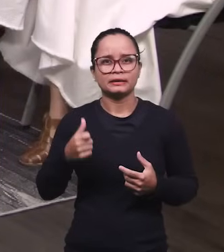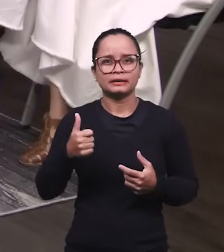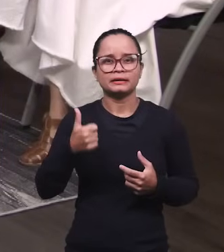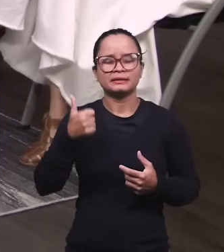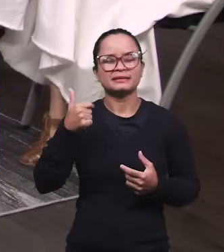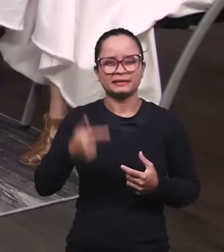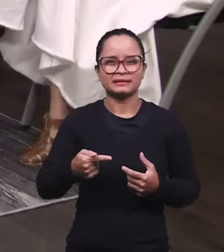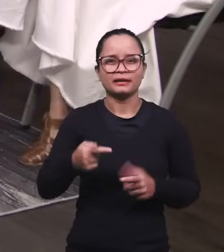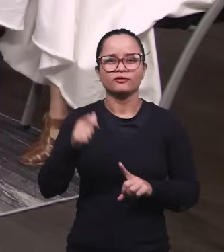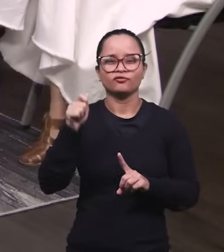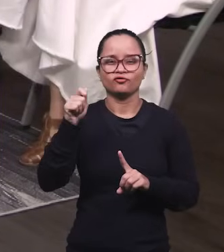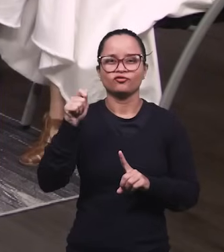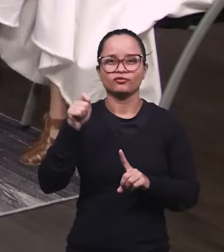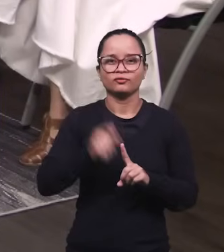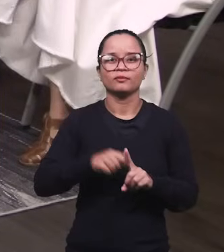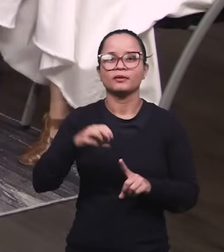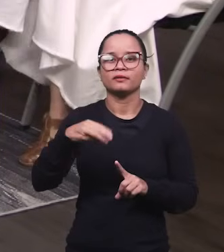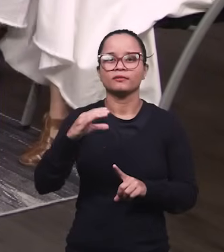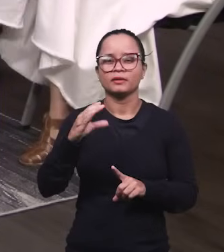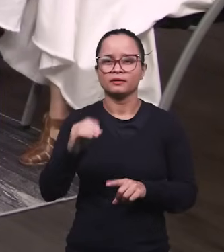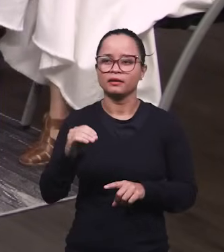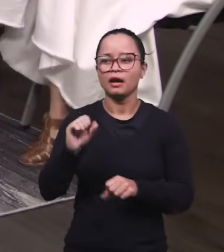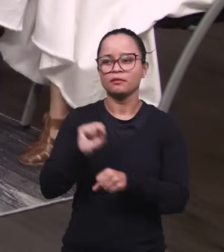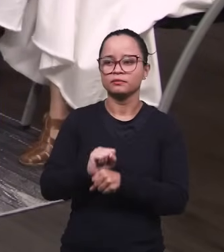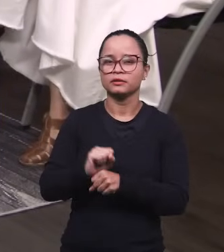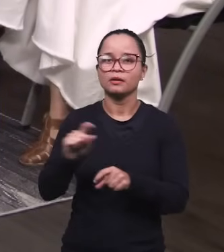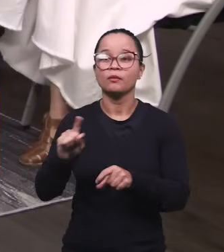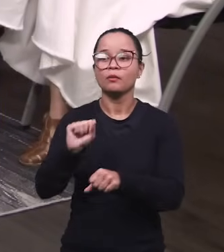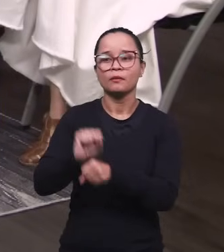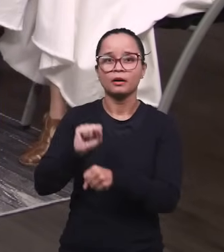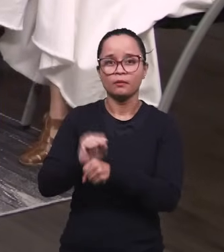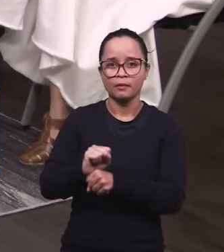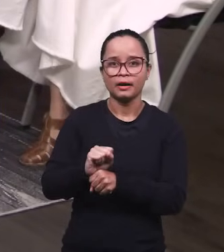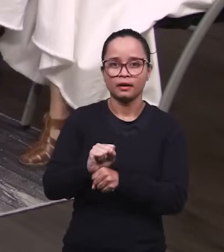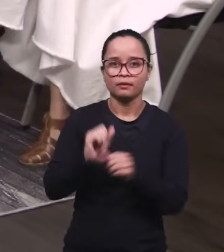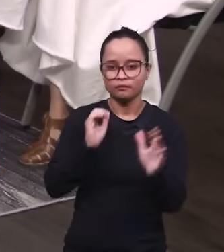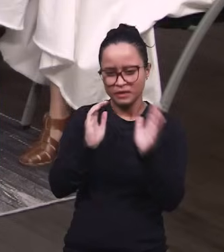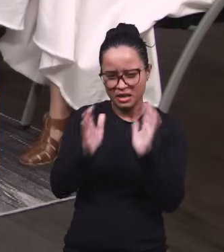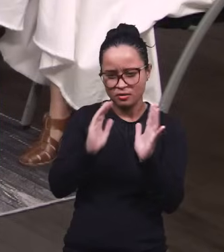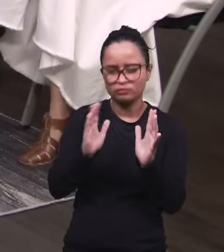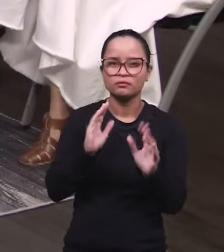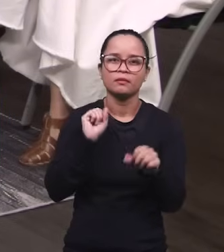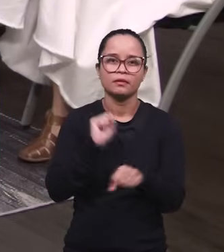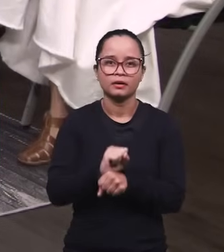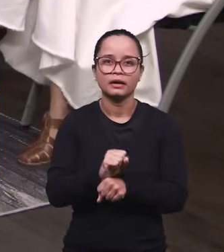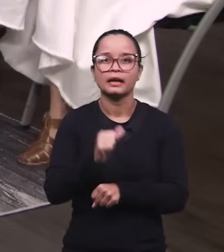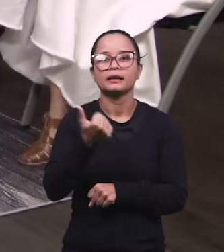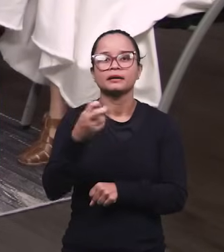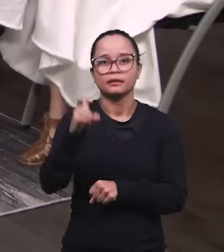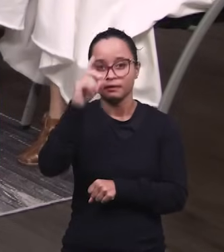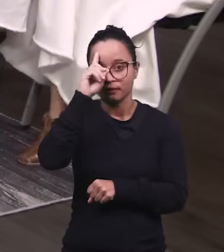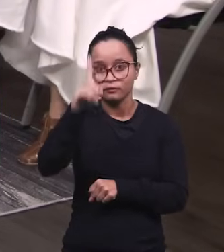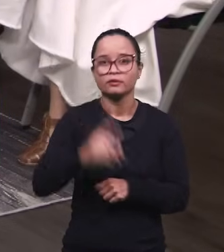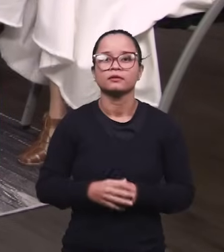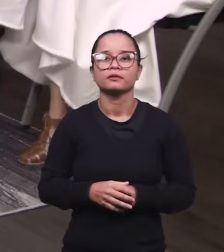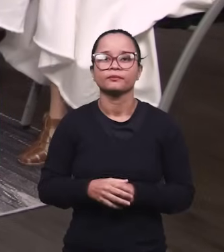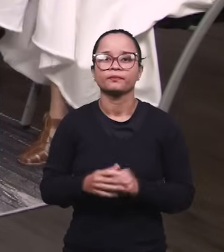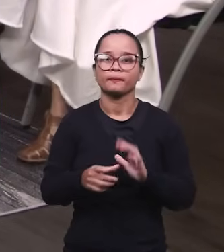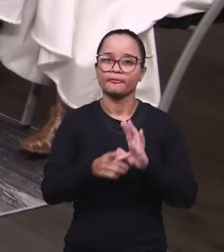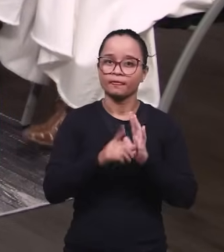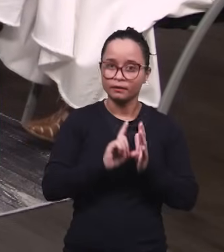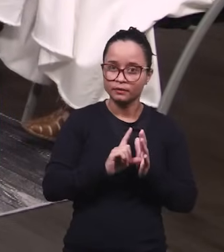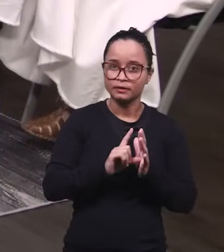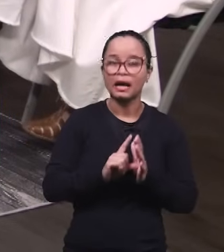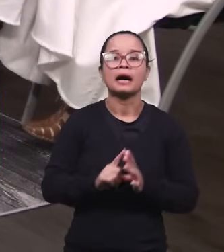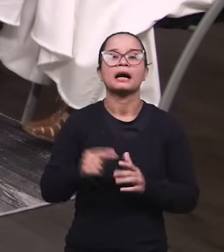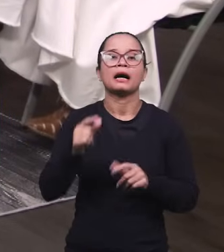de março, 19, aí teve um recesso. Falaram assim, não, vamos fazer um recesso de 15 dias, vamos antecipar